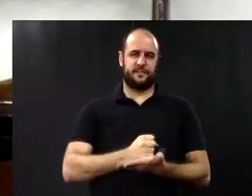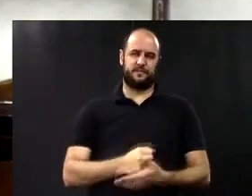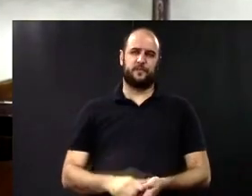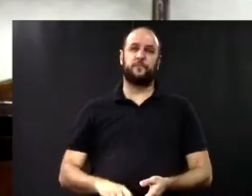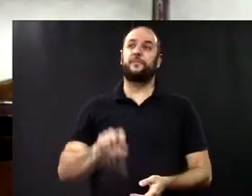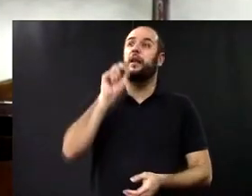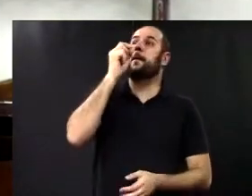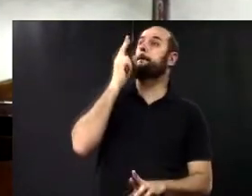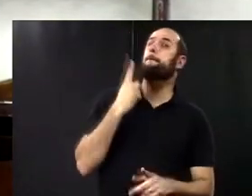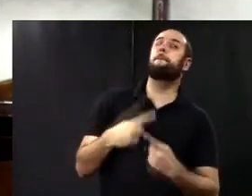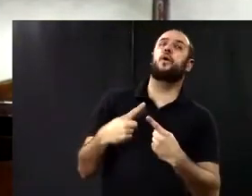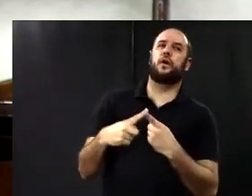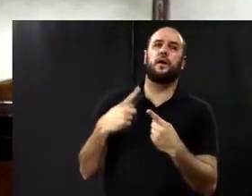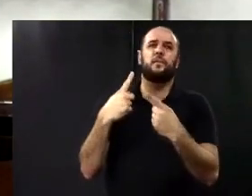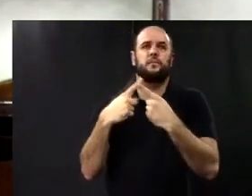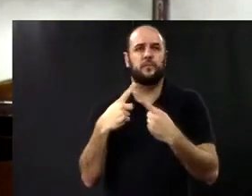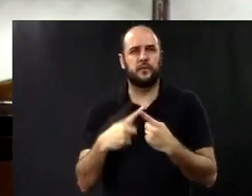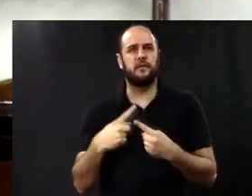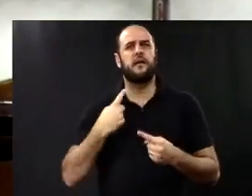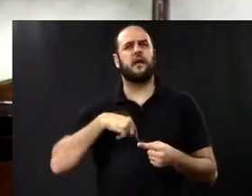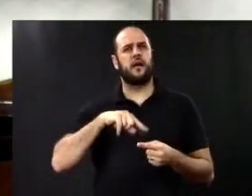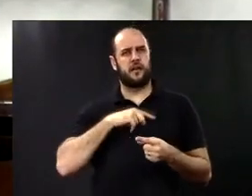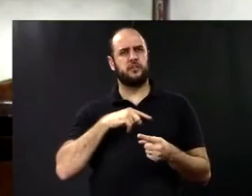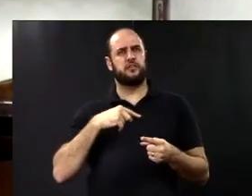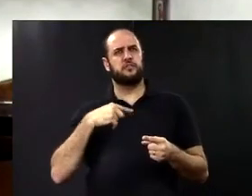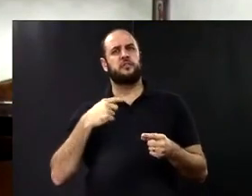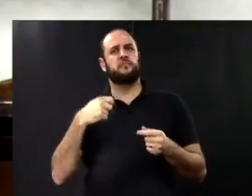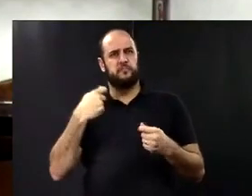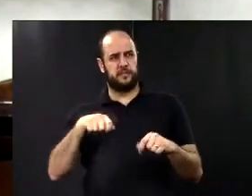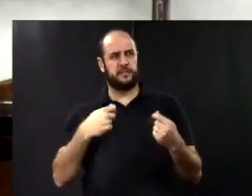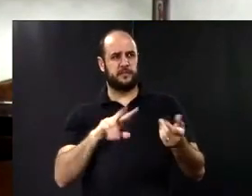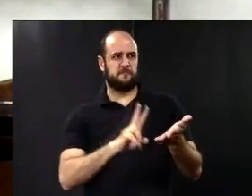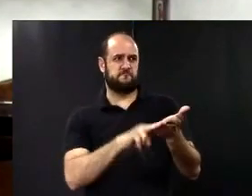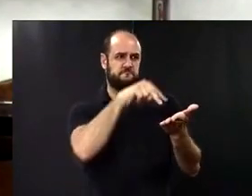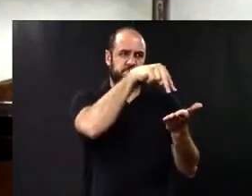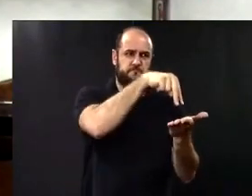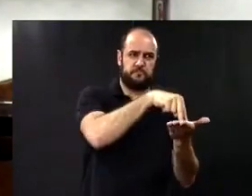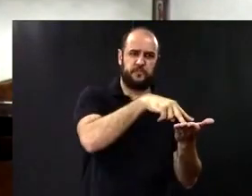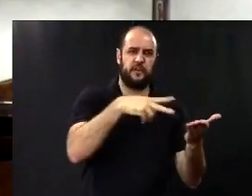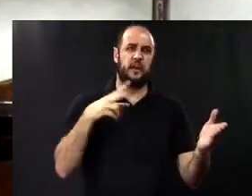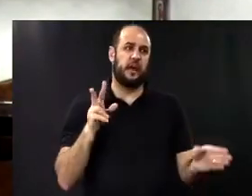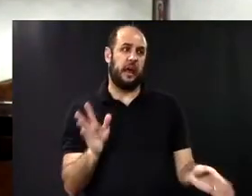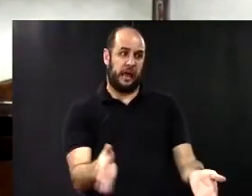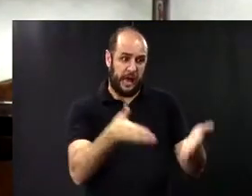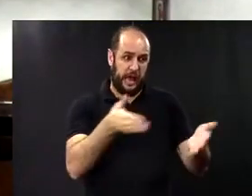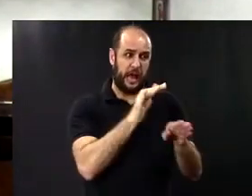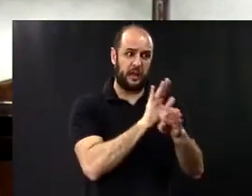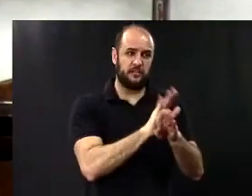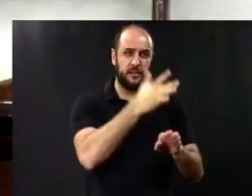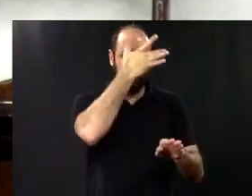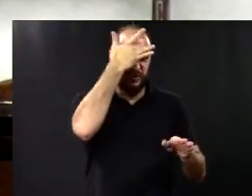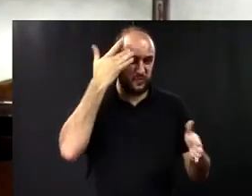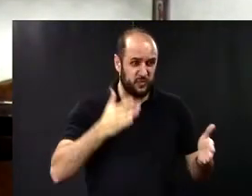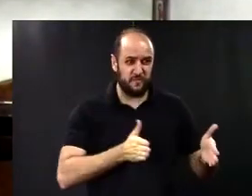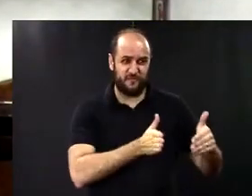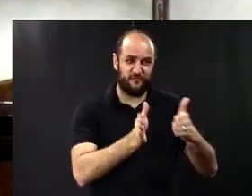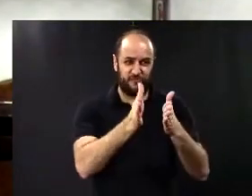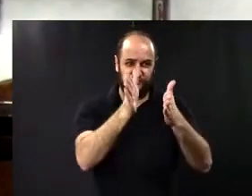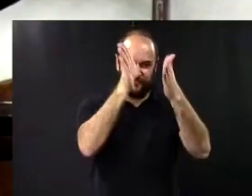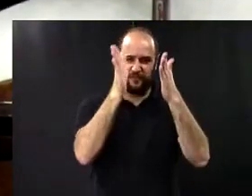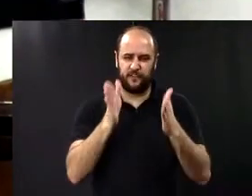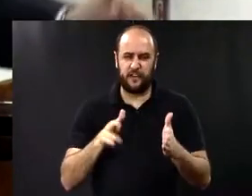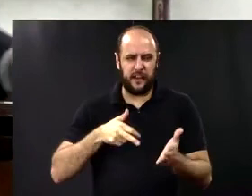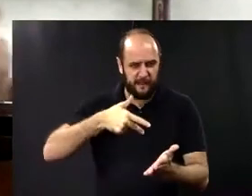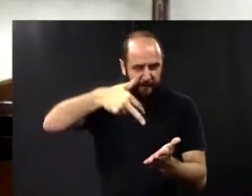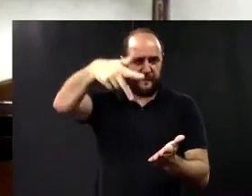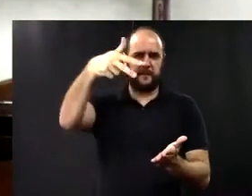está dizendo que nós temos que restabelecer as mãos dos caídos e os joelhos dos trôpegos e fazê-los caminhar retos para os pés, para